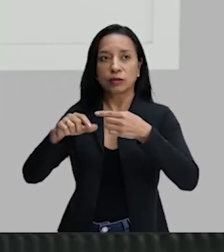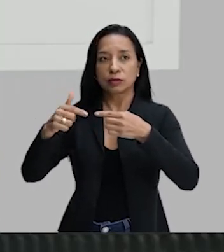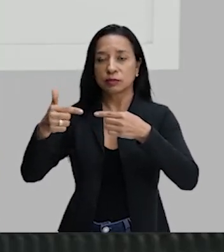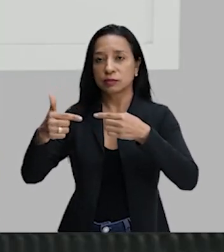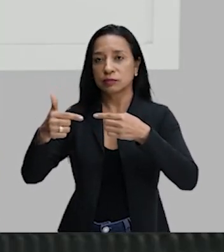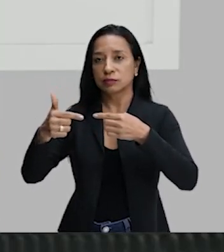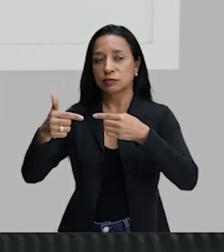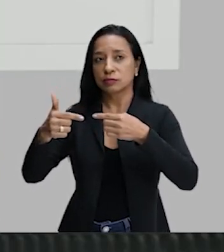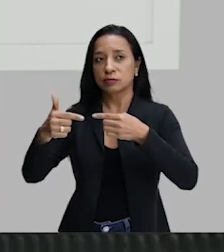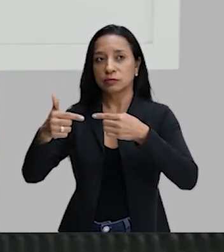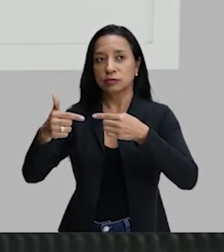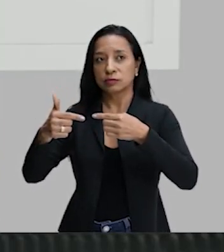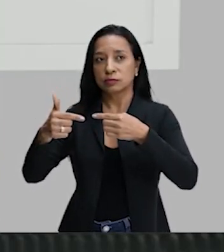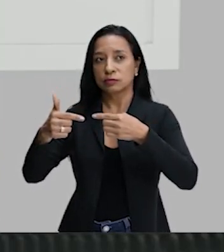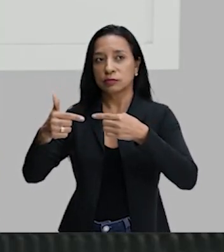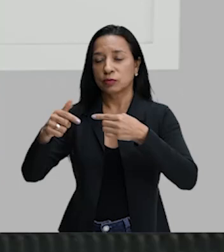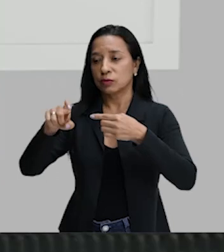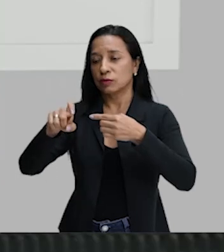menos 5x.